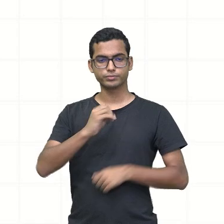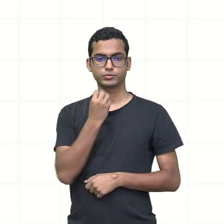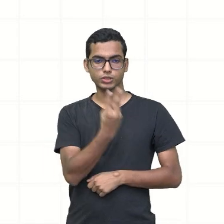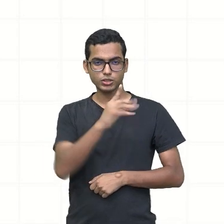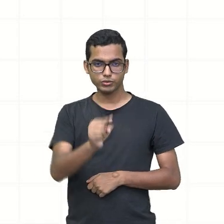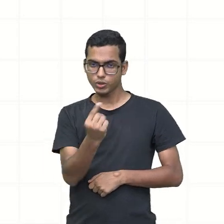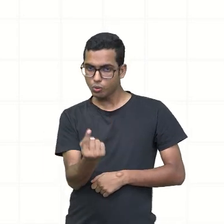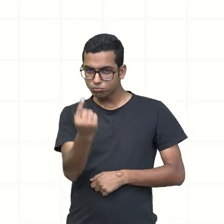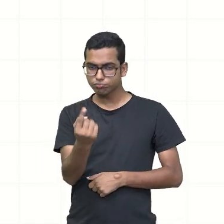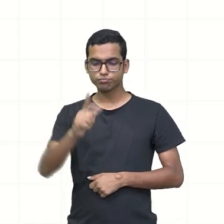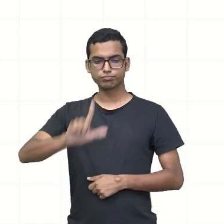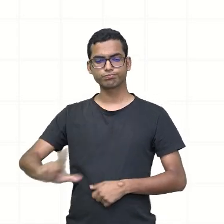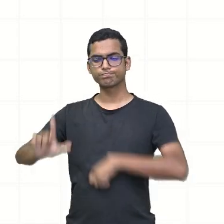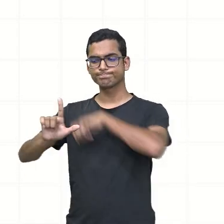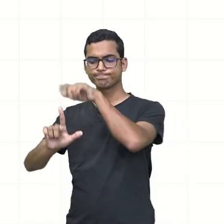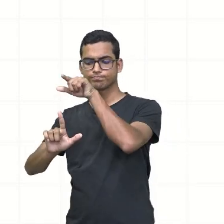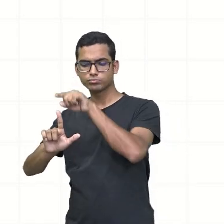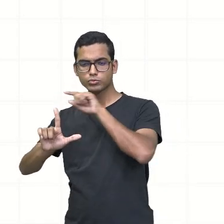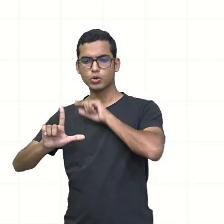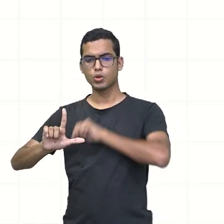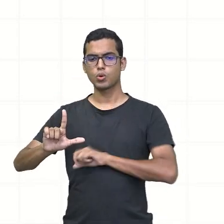bom? Então, o 3 vai estar aqui, ó.